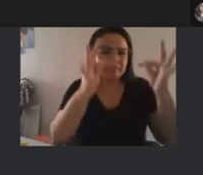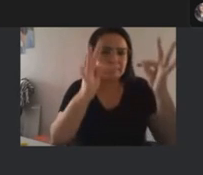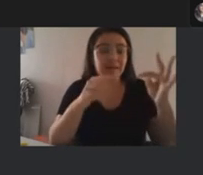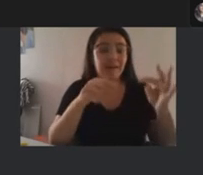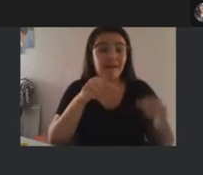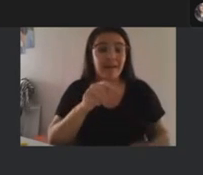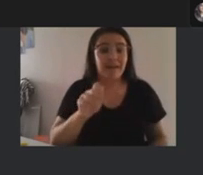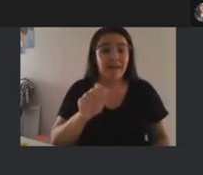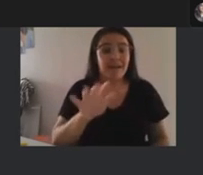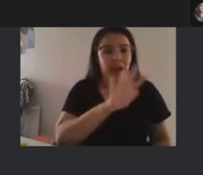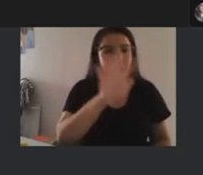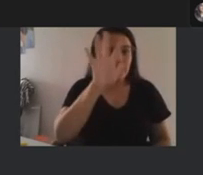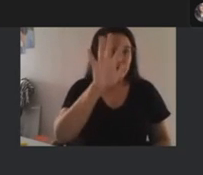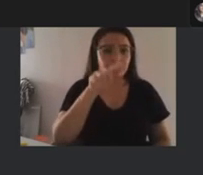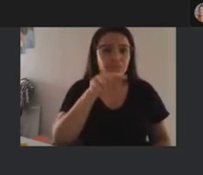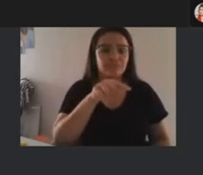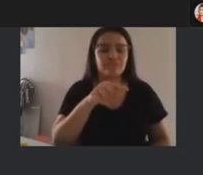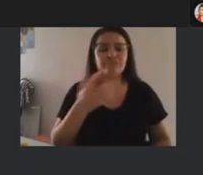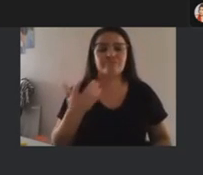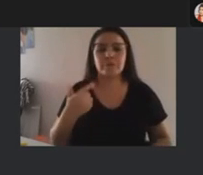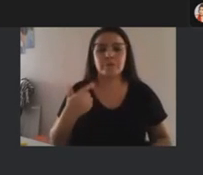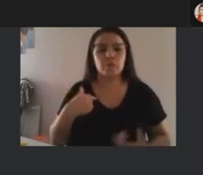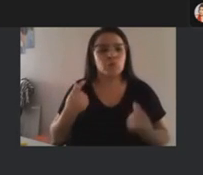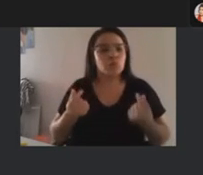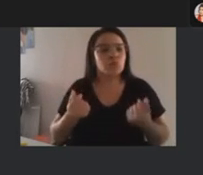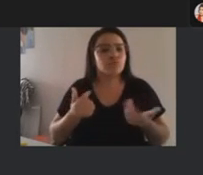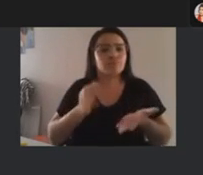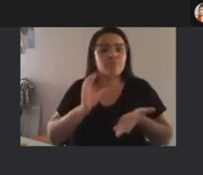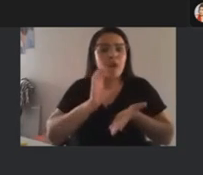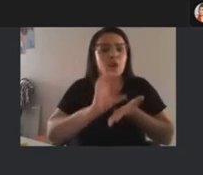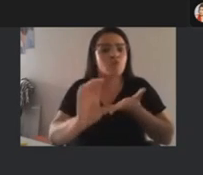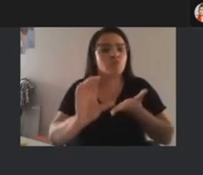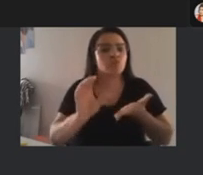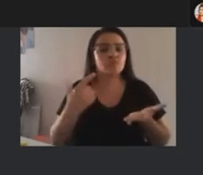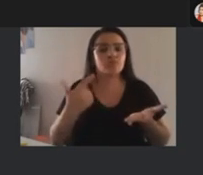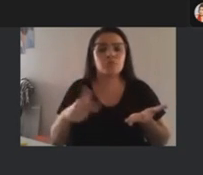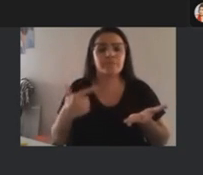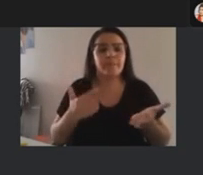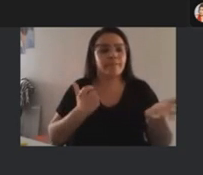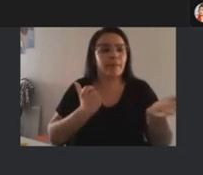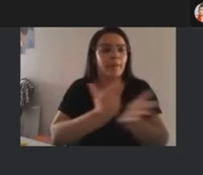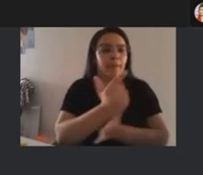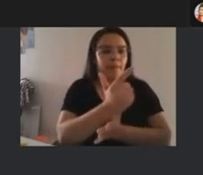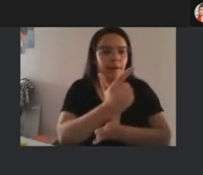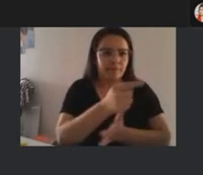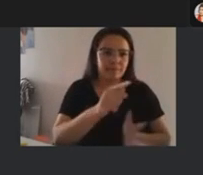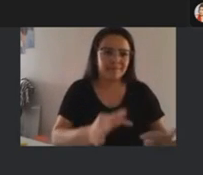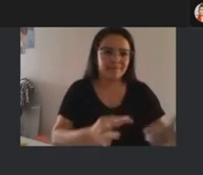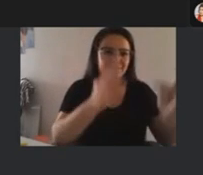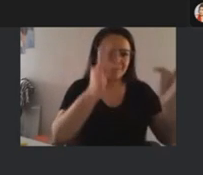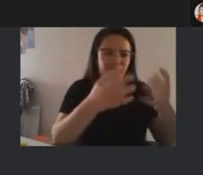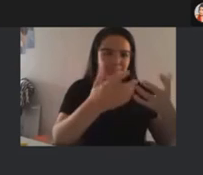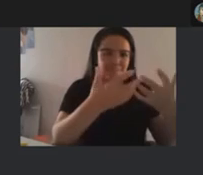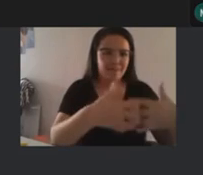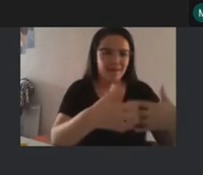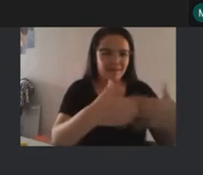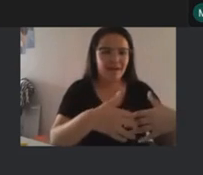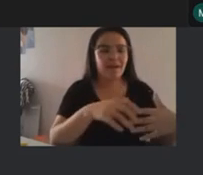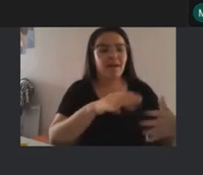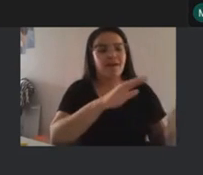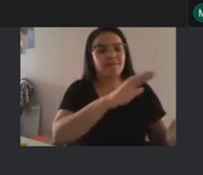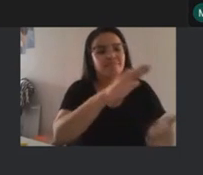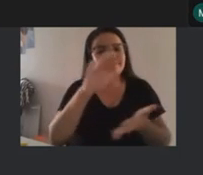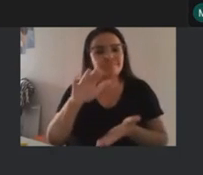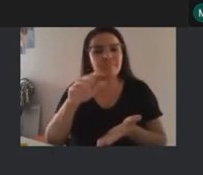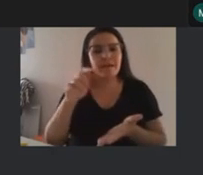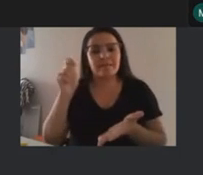tem recursos, na maior parte do tempo, nós não temos recursos para comprar o equipamento. Um outro problema desse equipamento é que ele